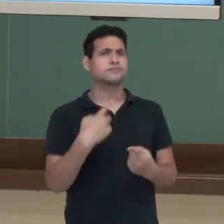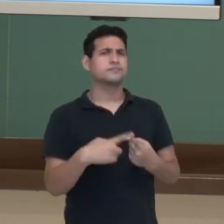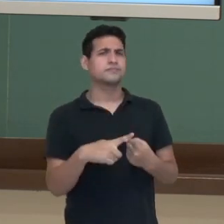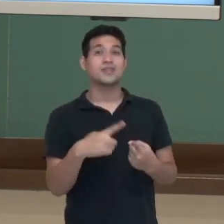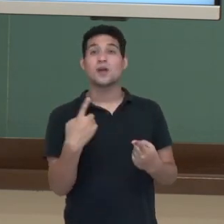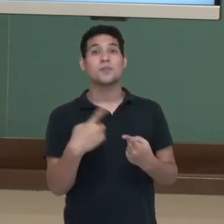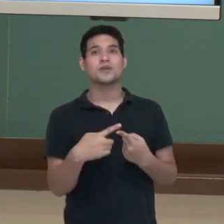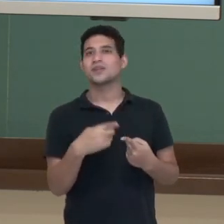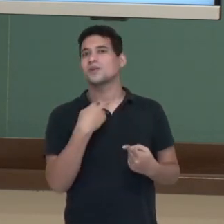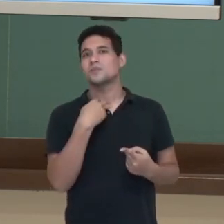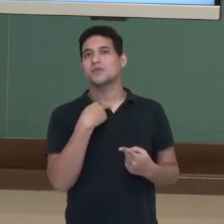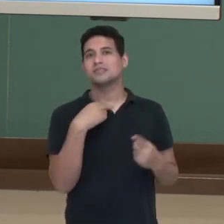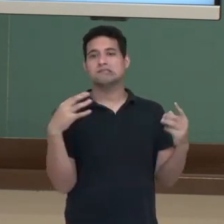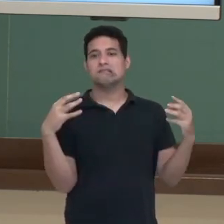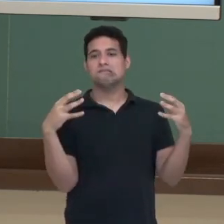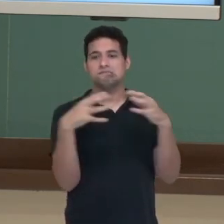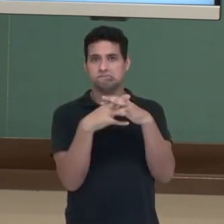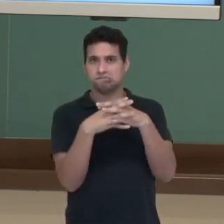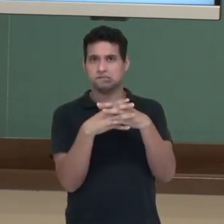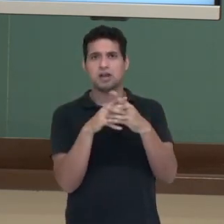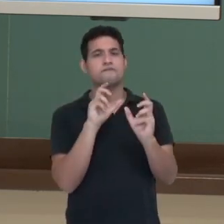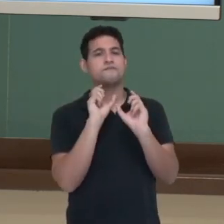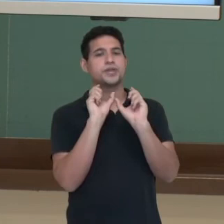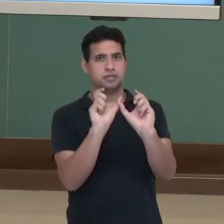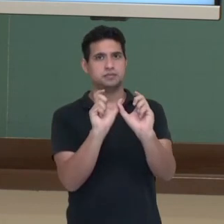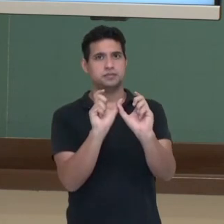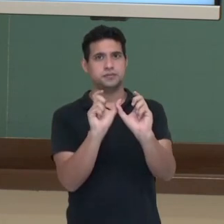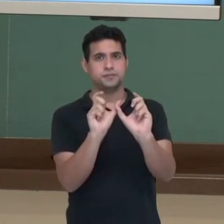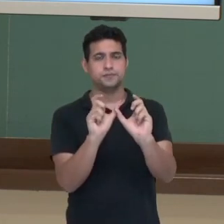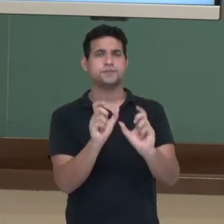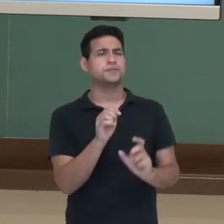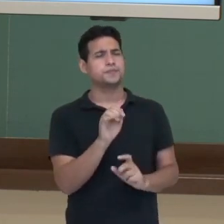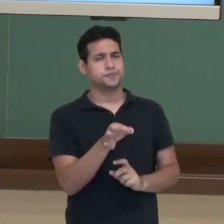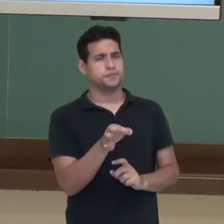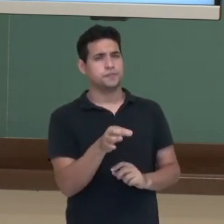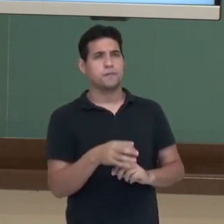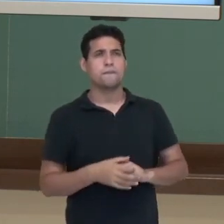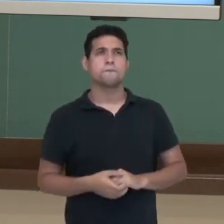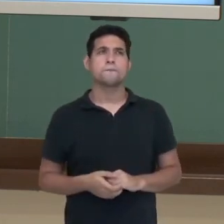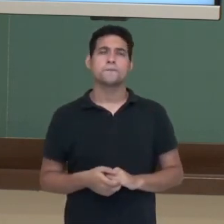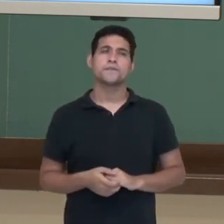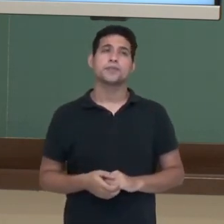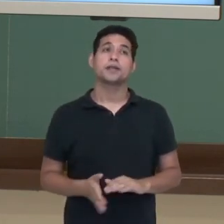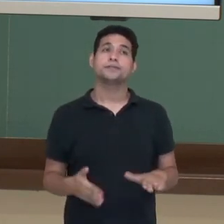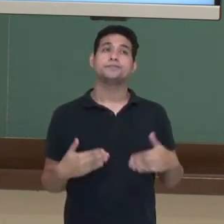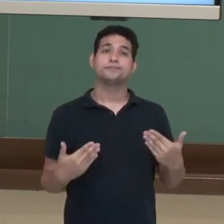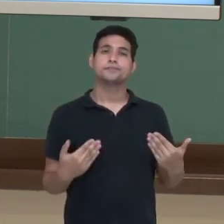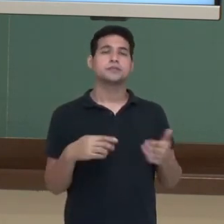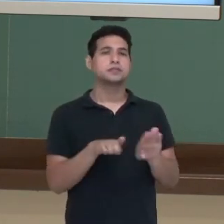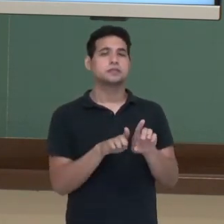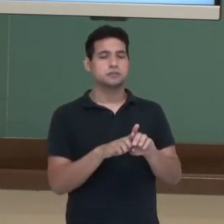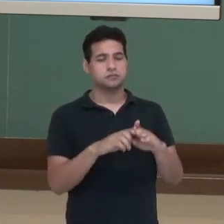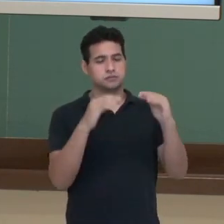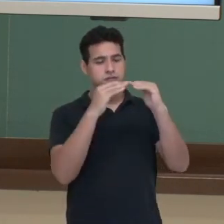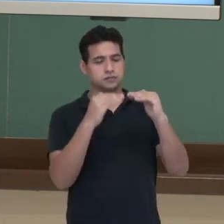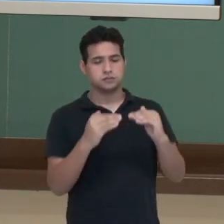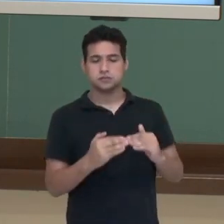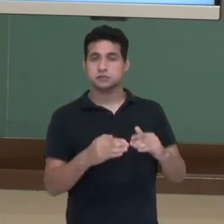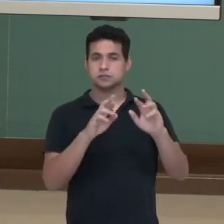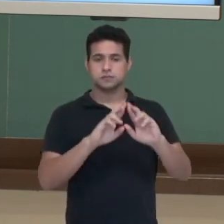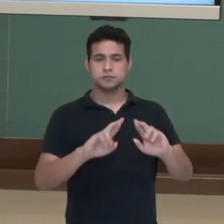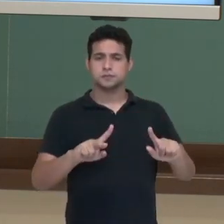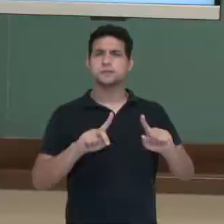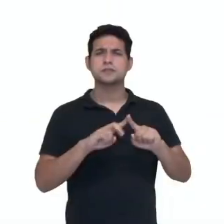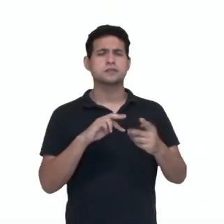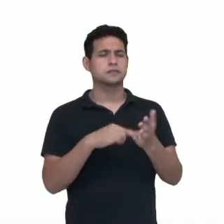não dar o choque fonético, ok? Como exemplo ali, certo? Bueno, as conjunções